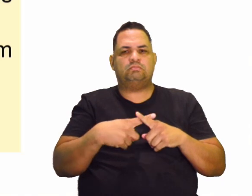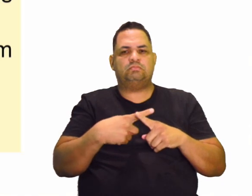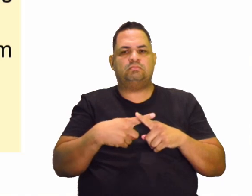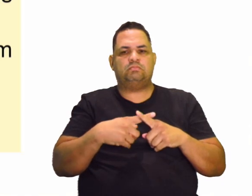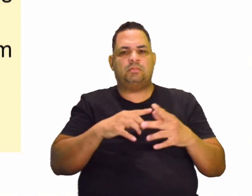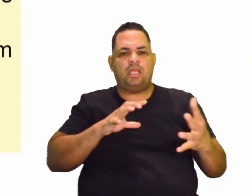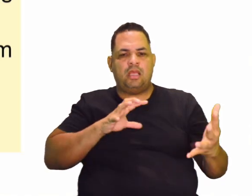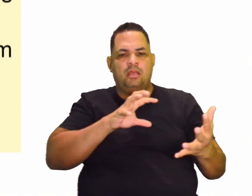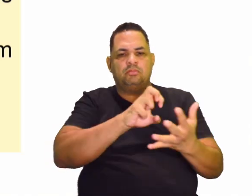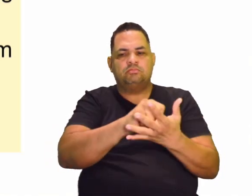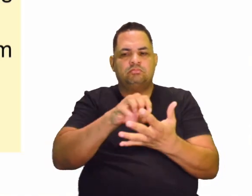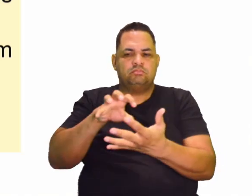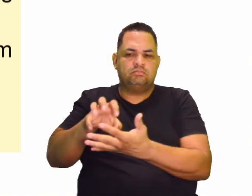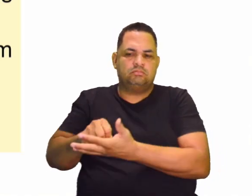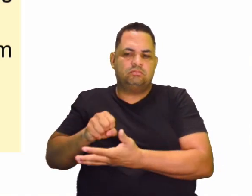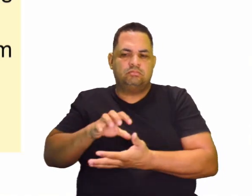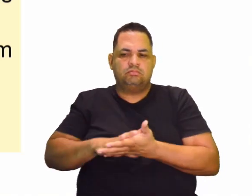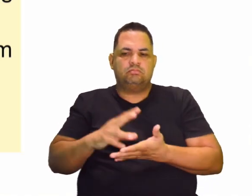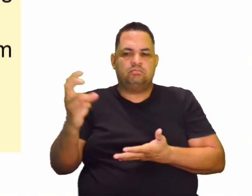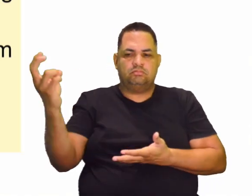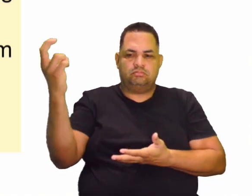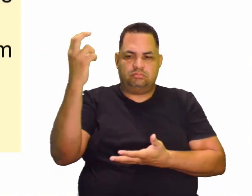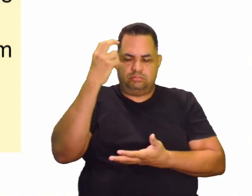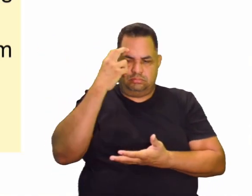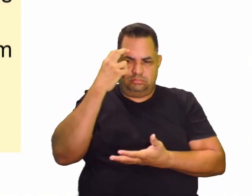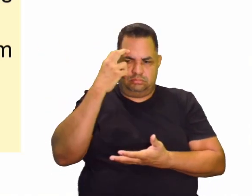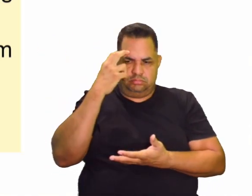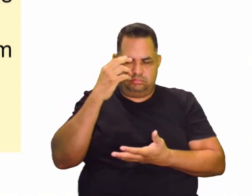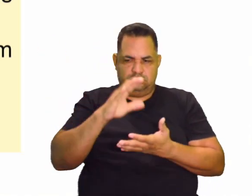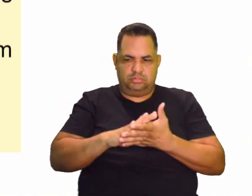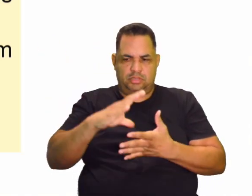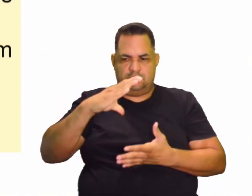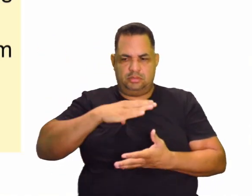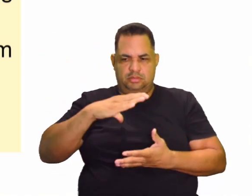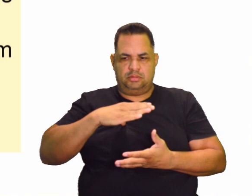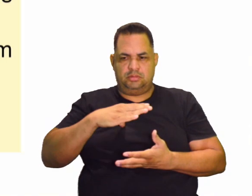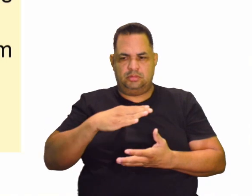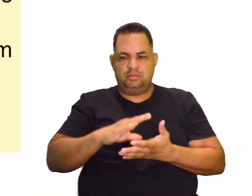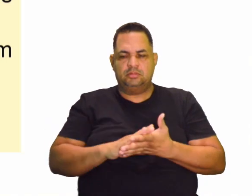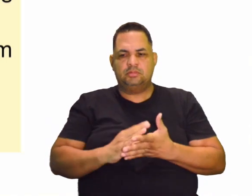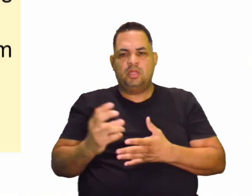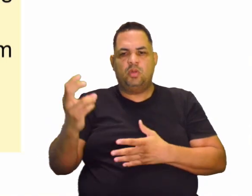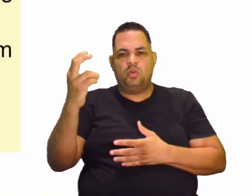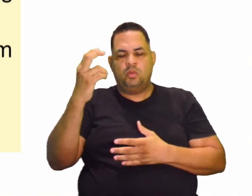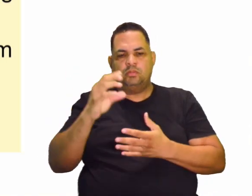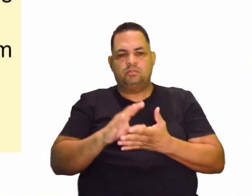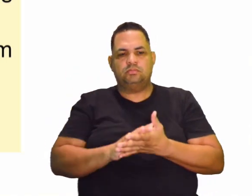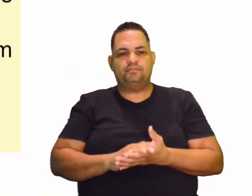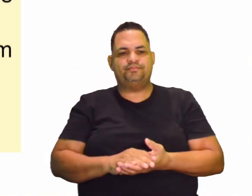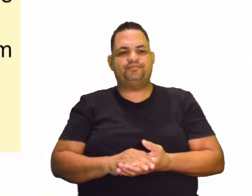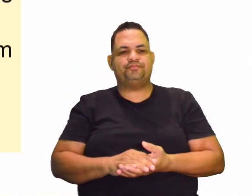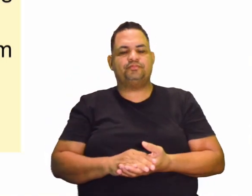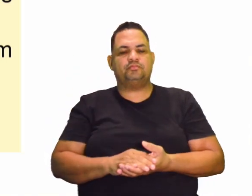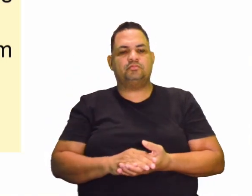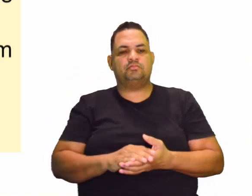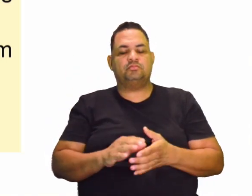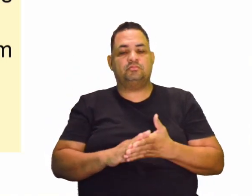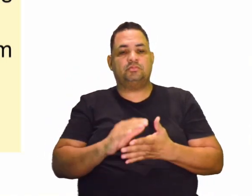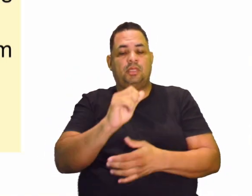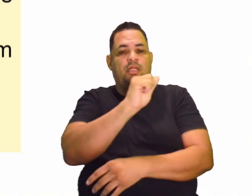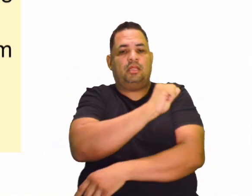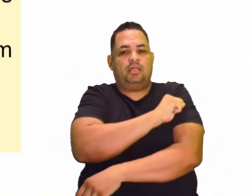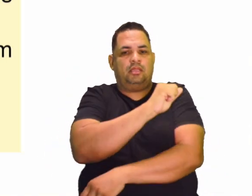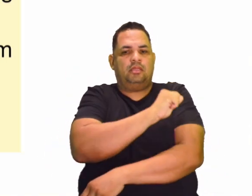invadiu essas culturas, algumas cidades da cultura grega, como dos etruscos. Então, estudante,